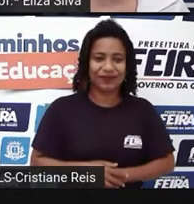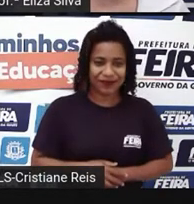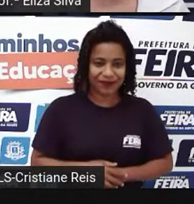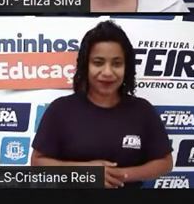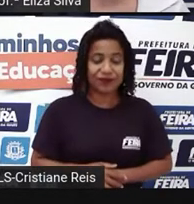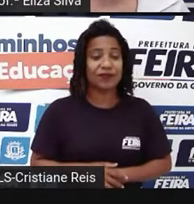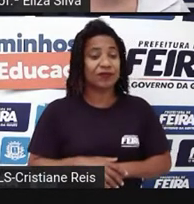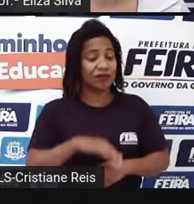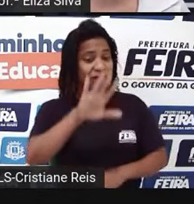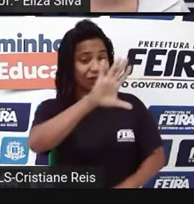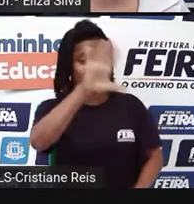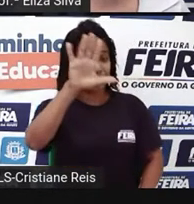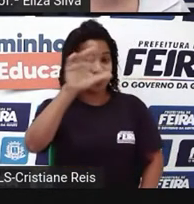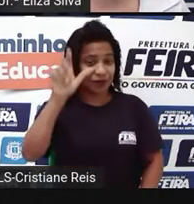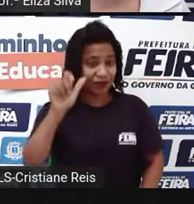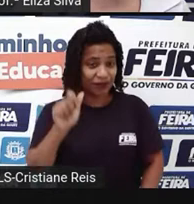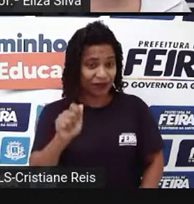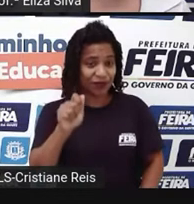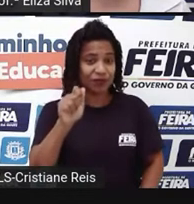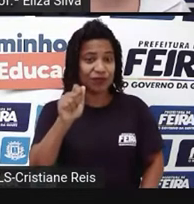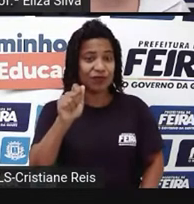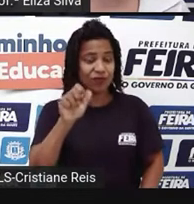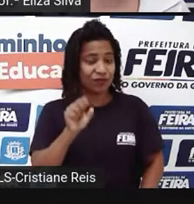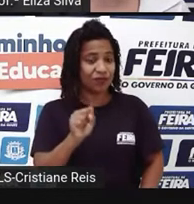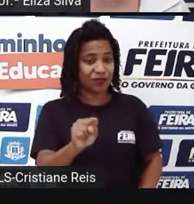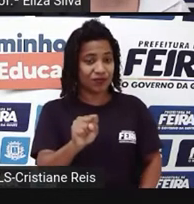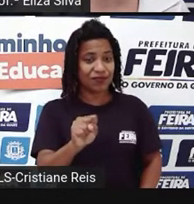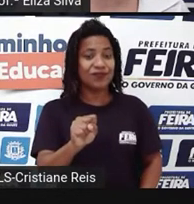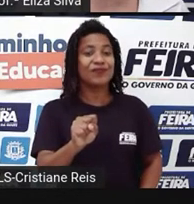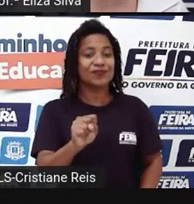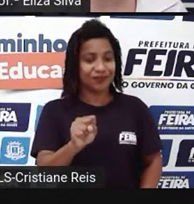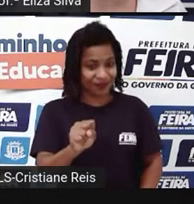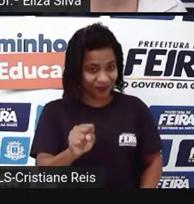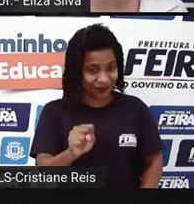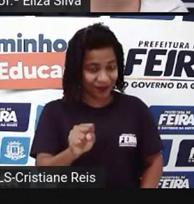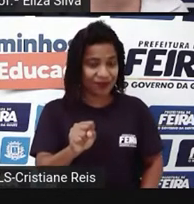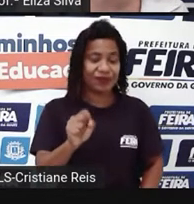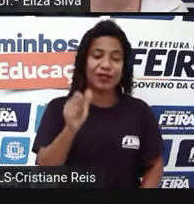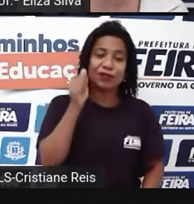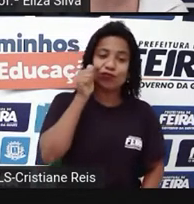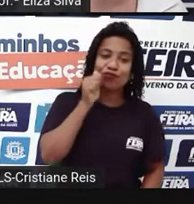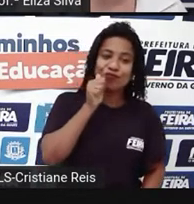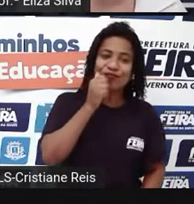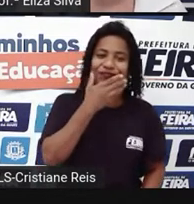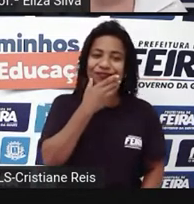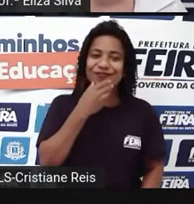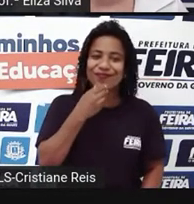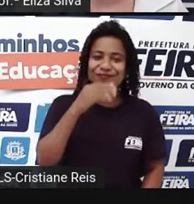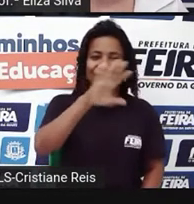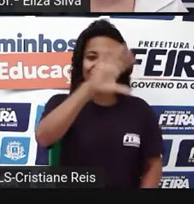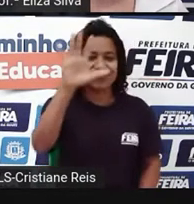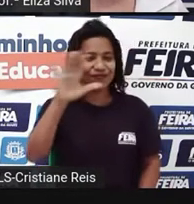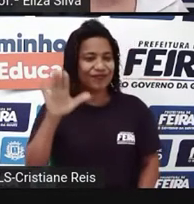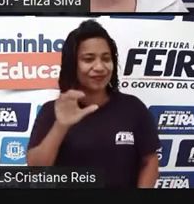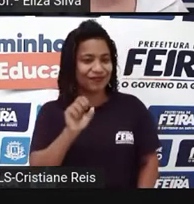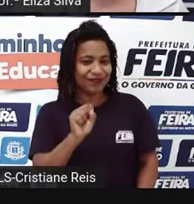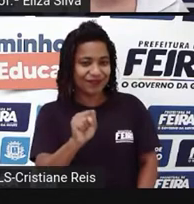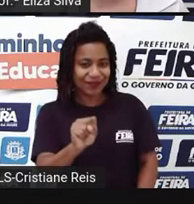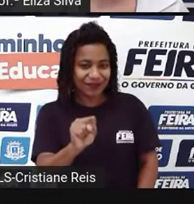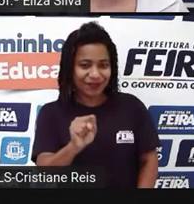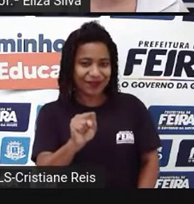South Africa, South African, sul-africano ou sul-africana.